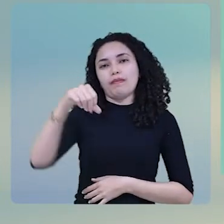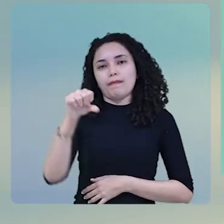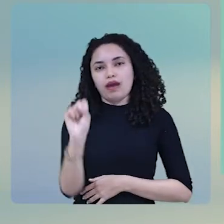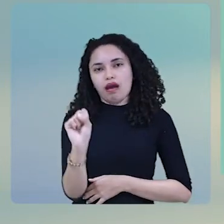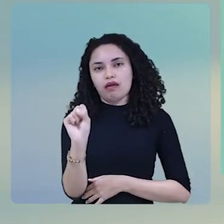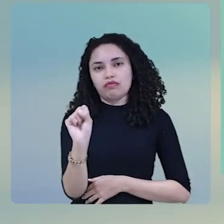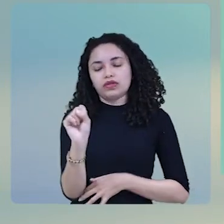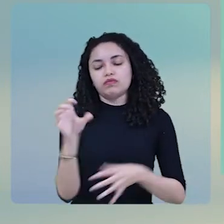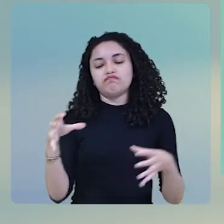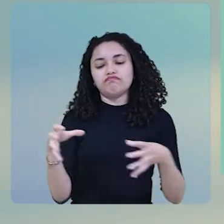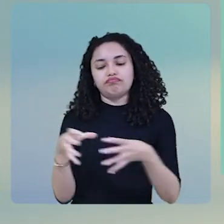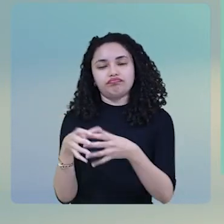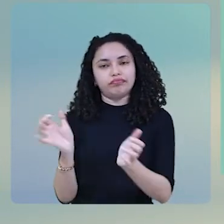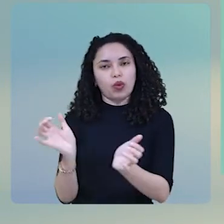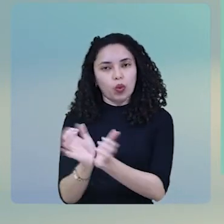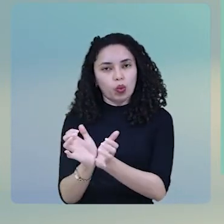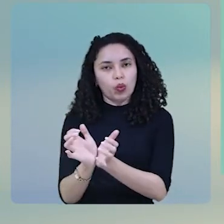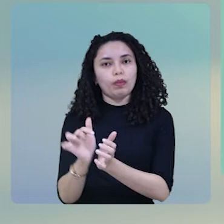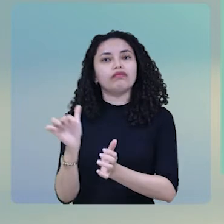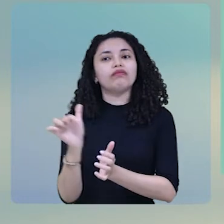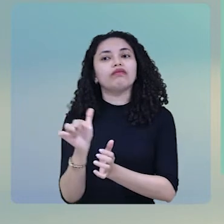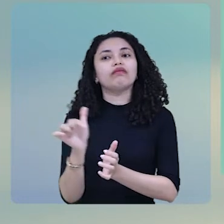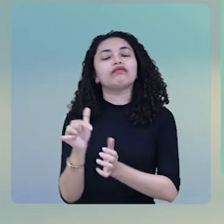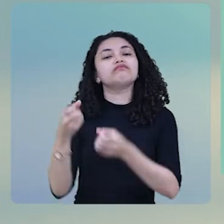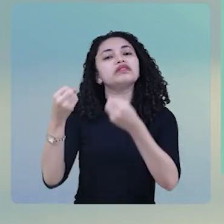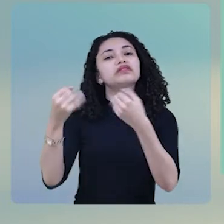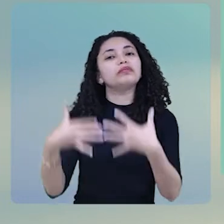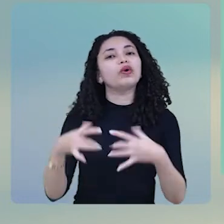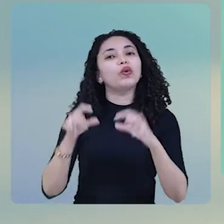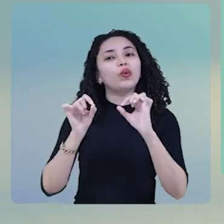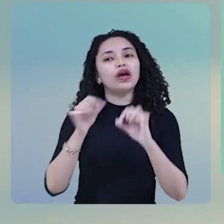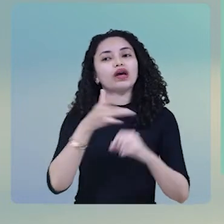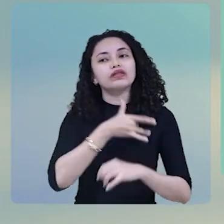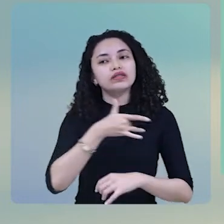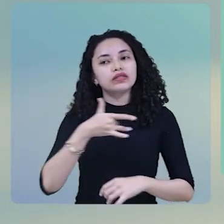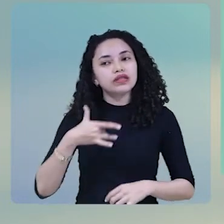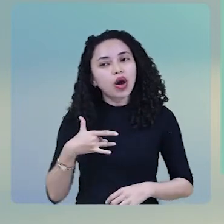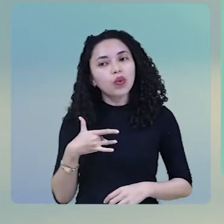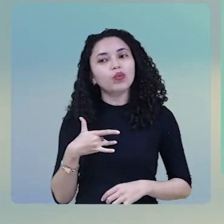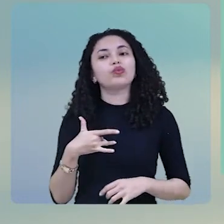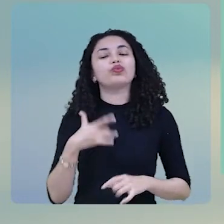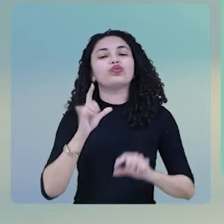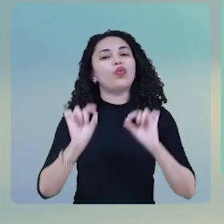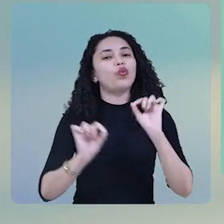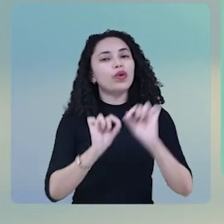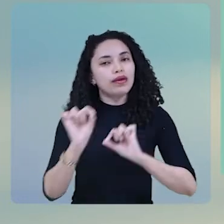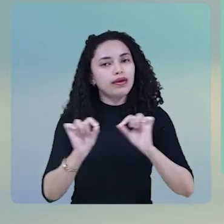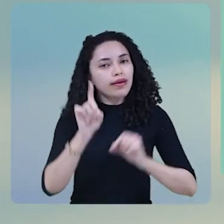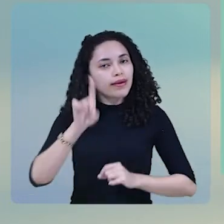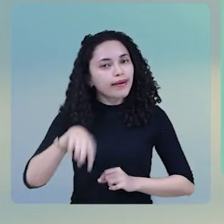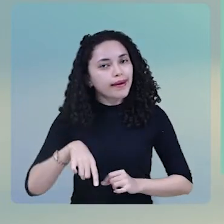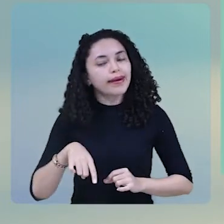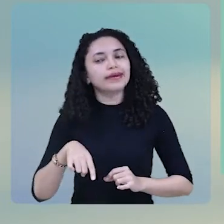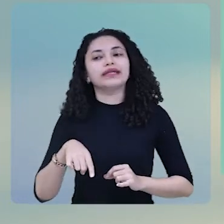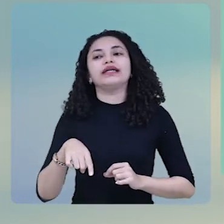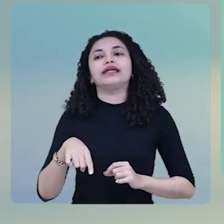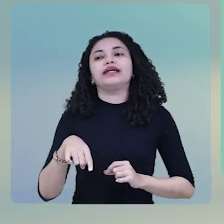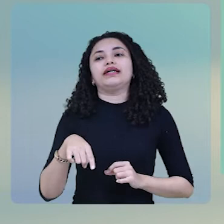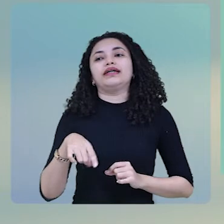define saúde. É um estado de completo bem-estar físico, mental